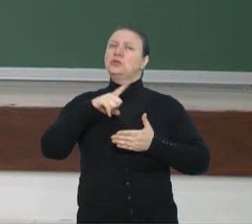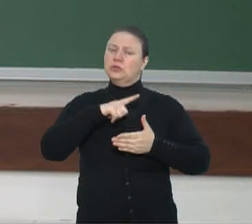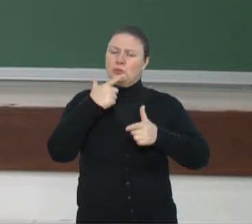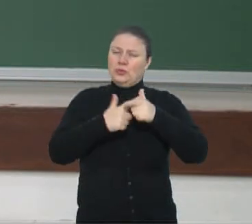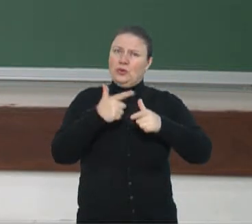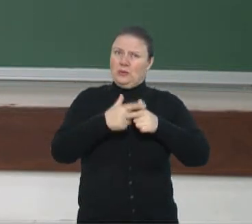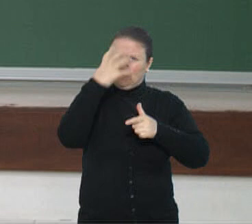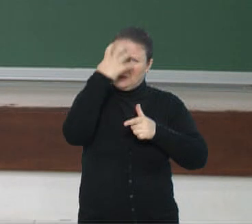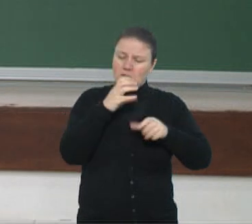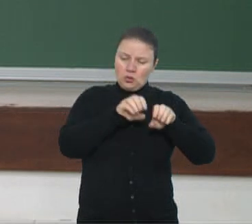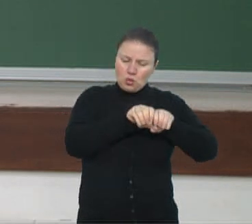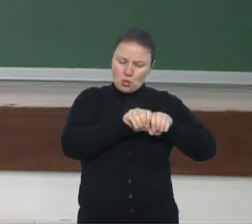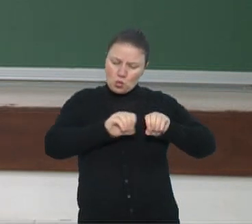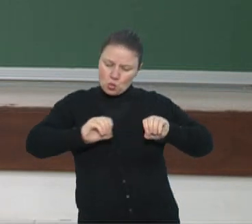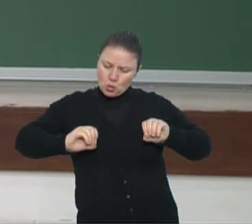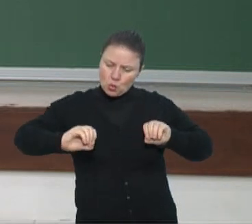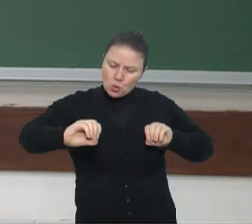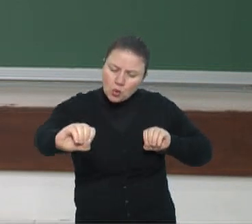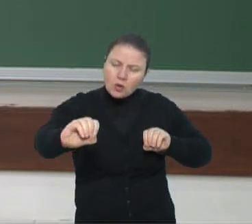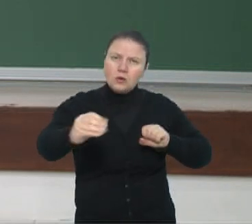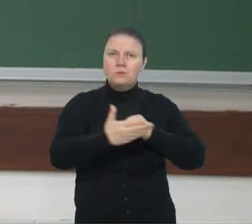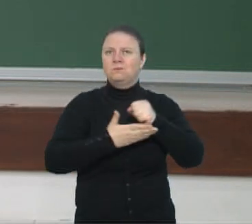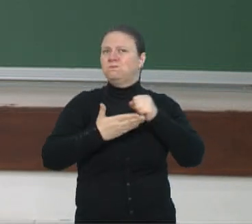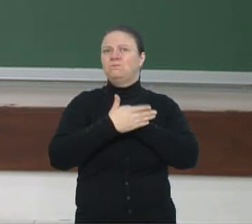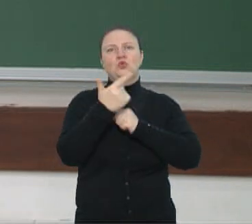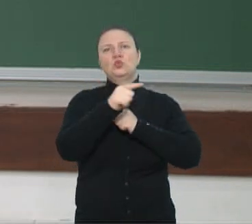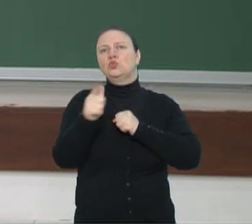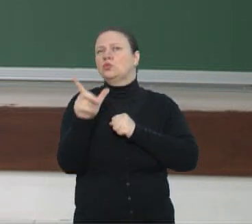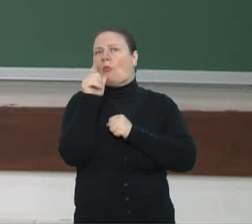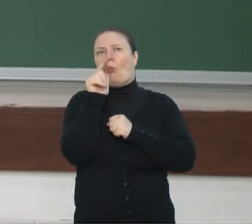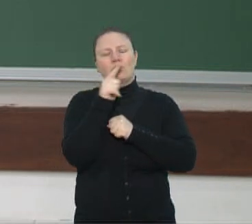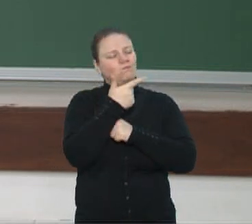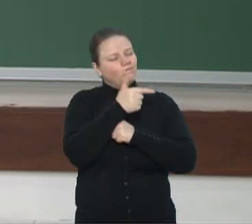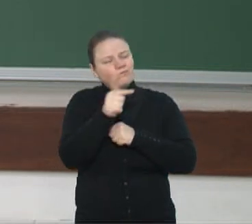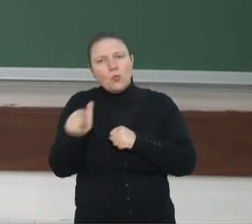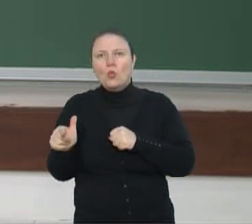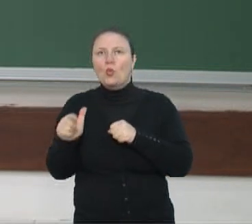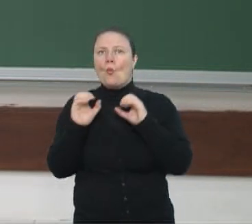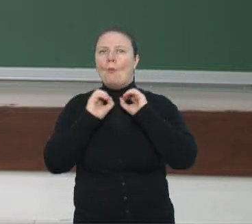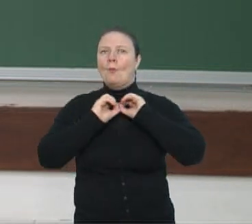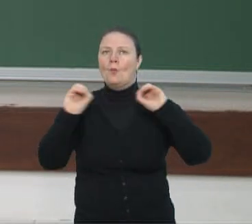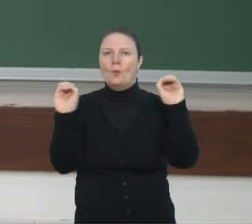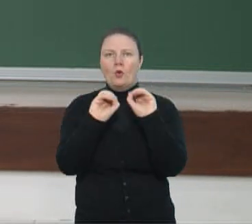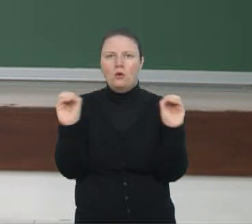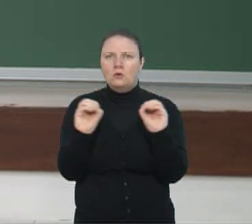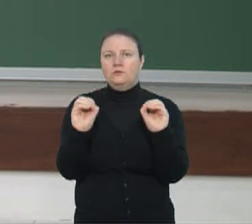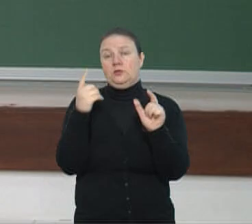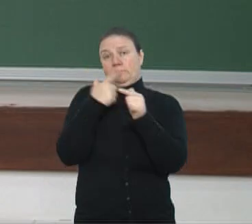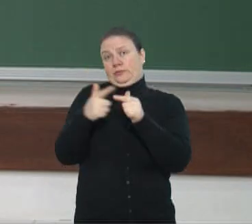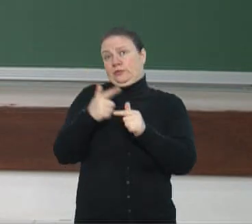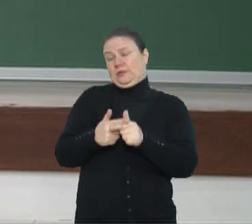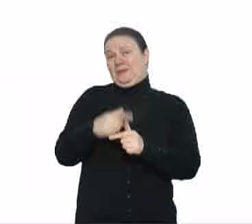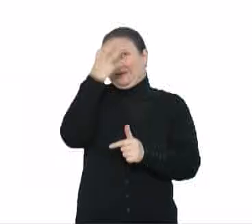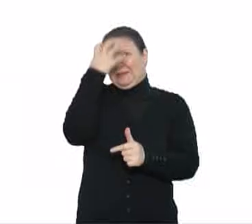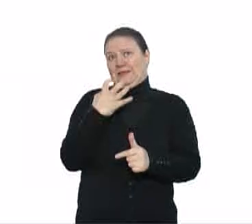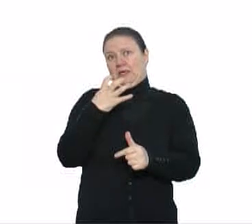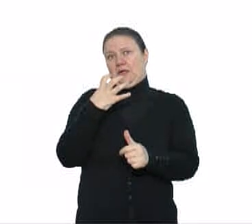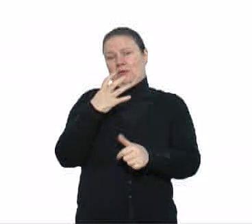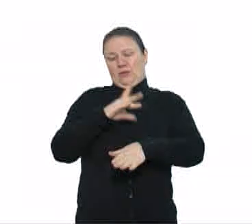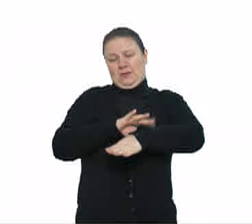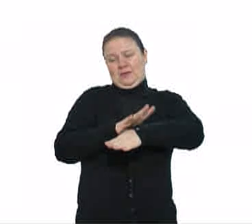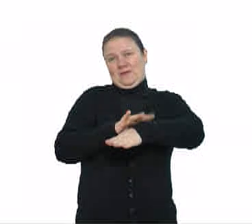se manifestar nessas vilas operárias, que a gente chamou na aula passada de slums. A divisão